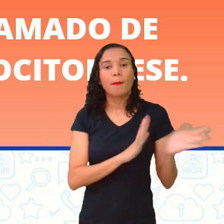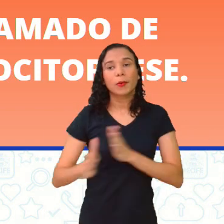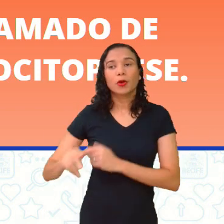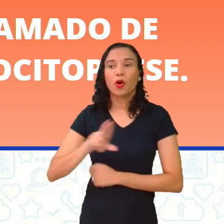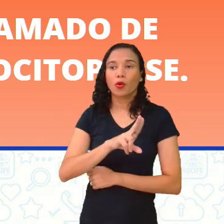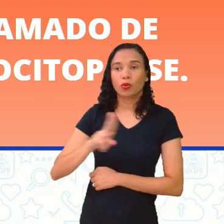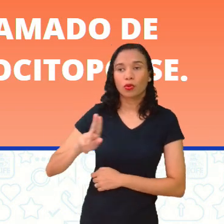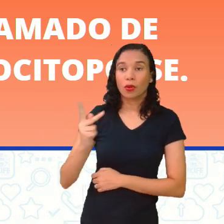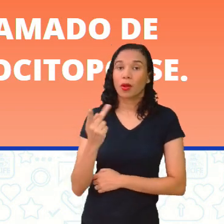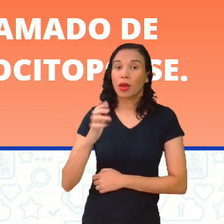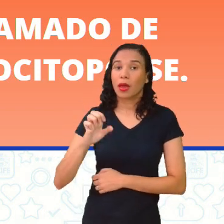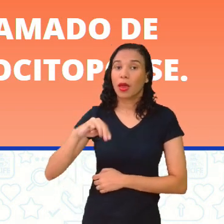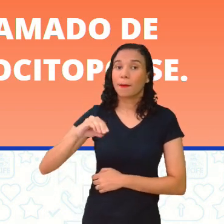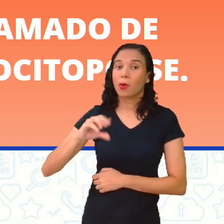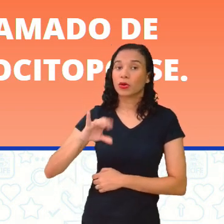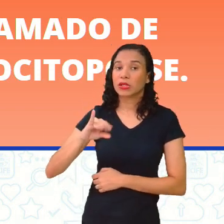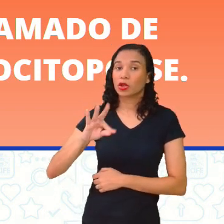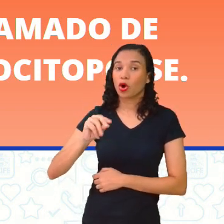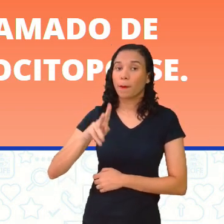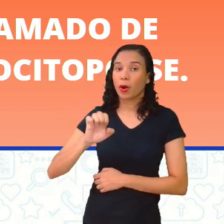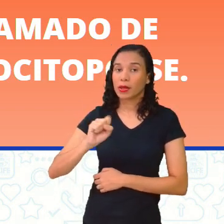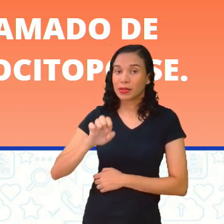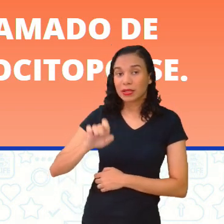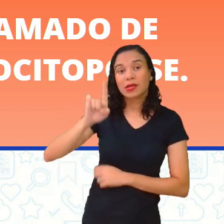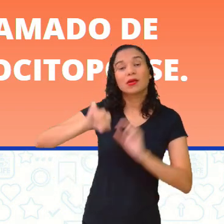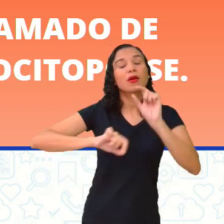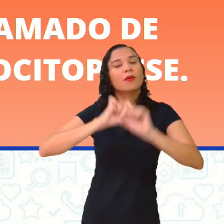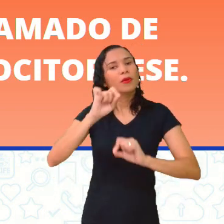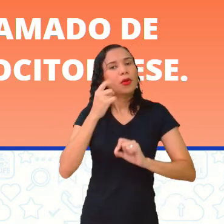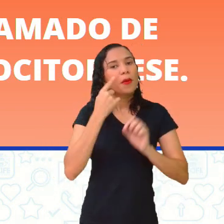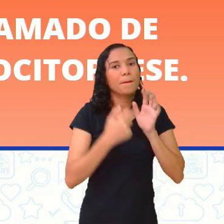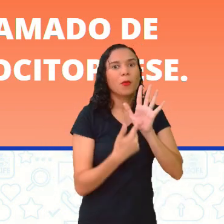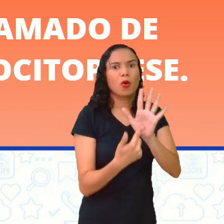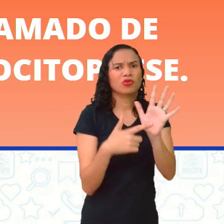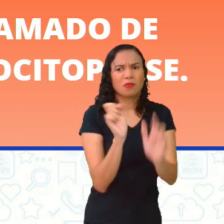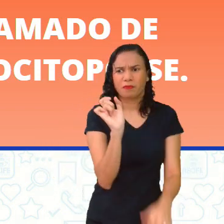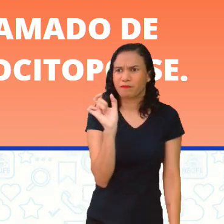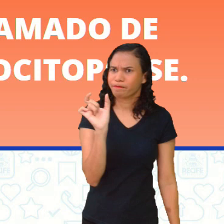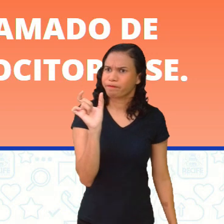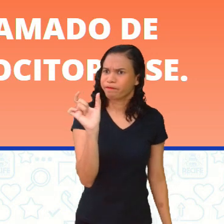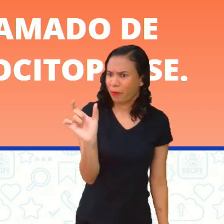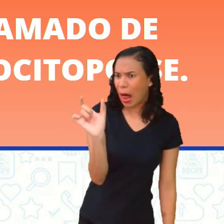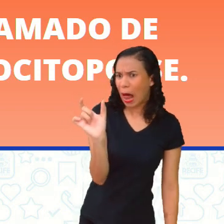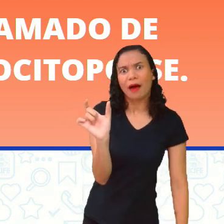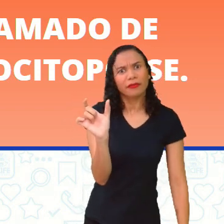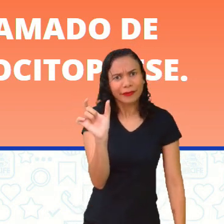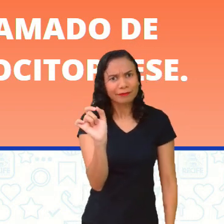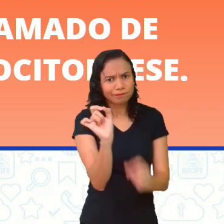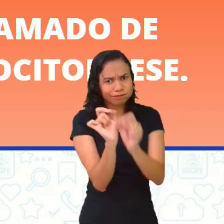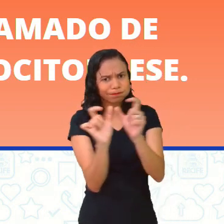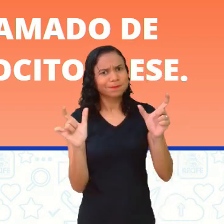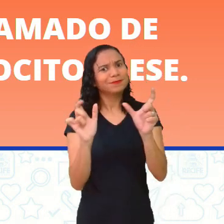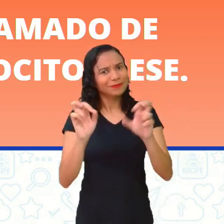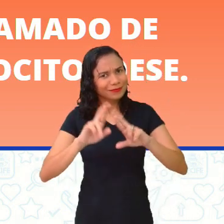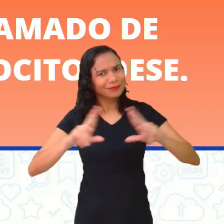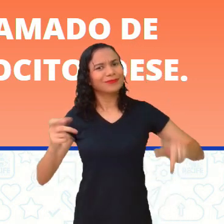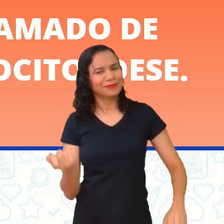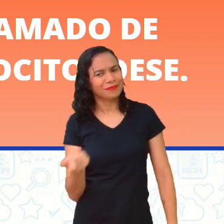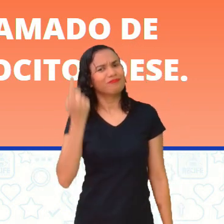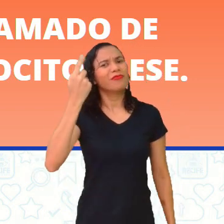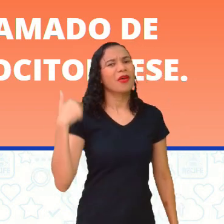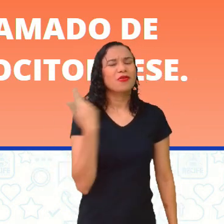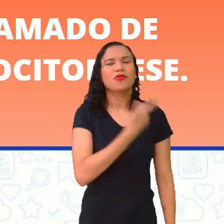de hemocitopoese. Então, vejam aí que aparecem nomes, né, bem interessantes na biologia, para a